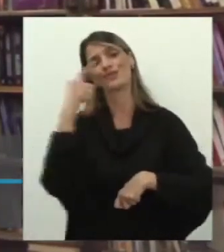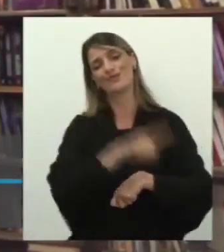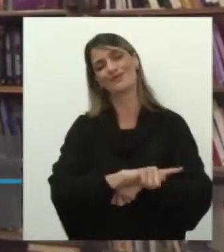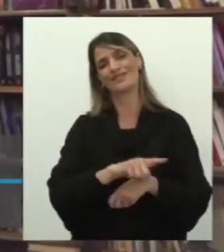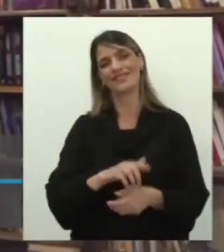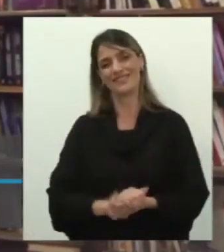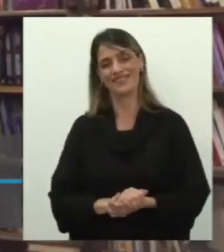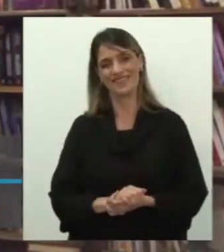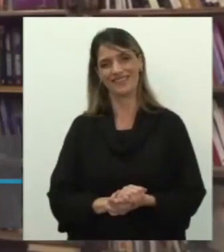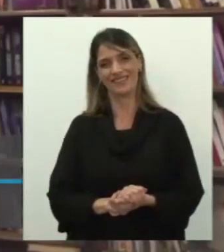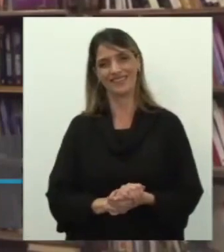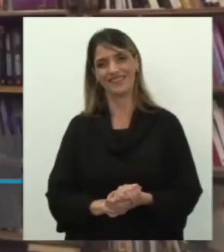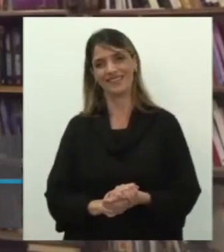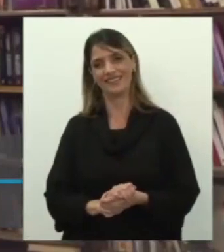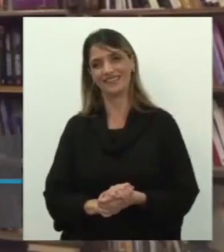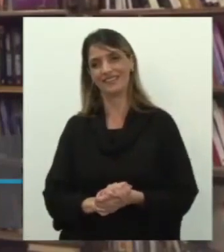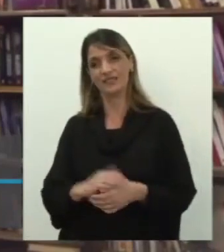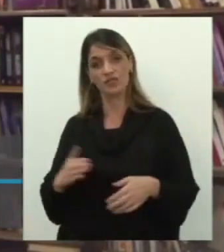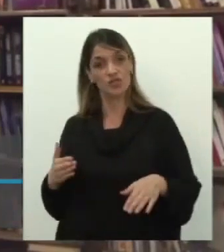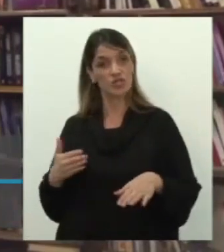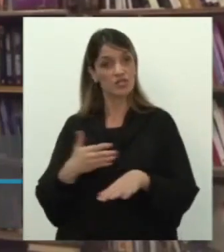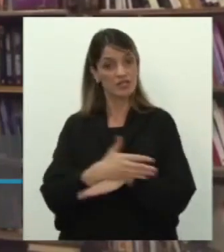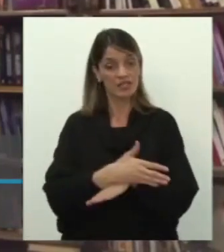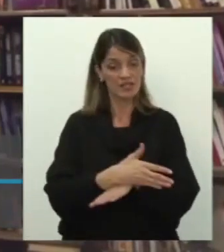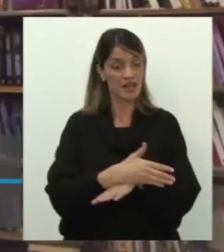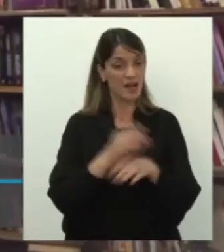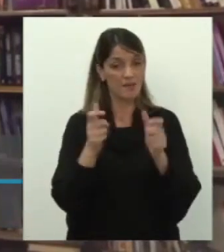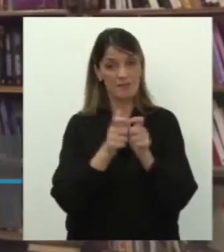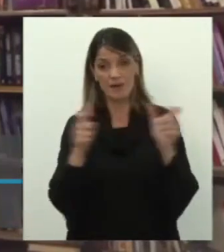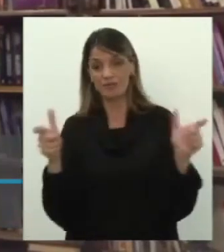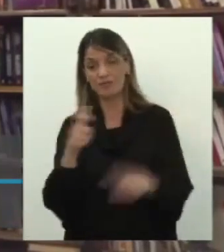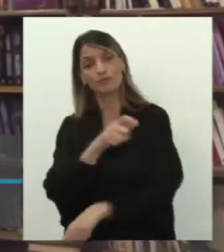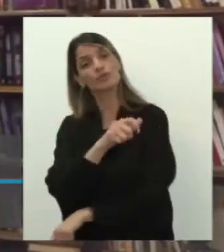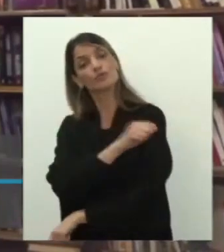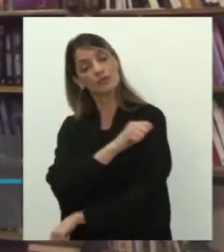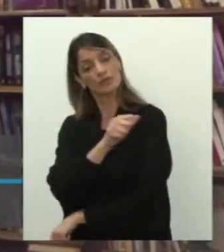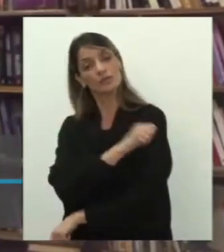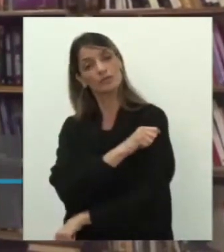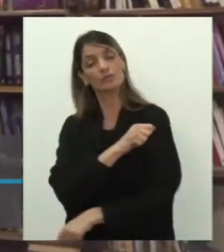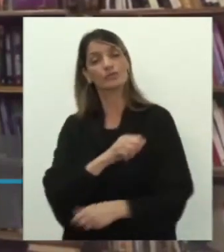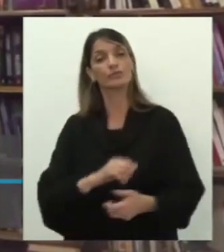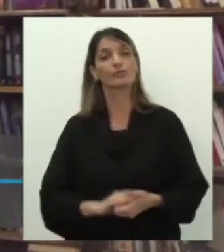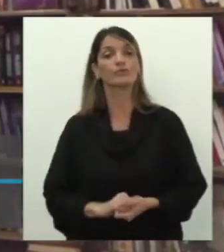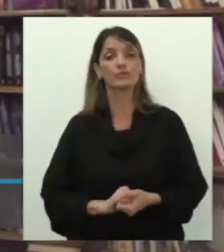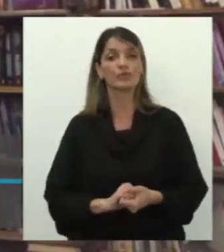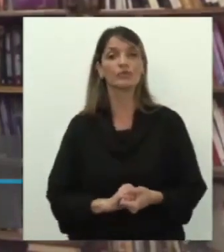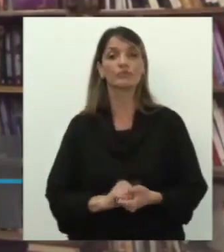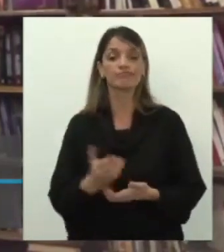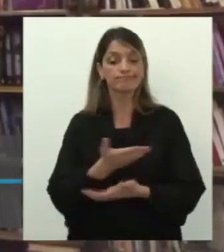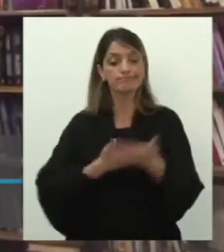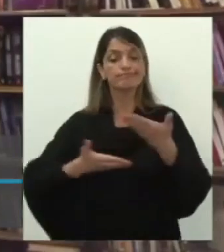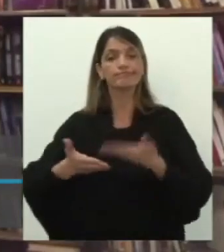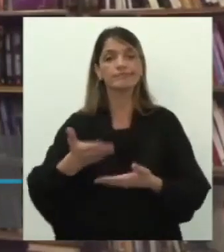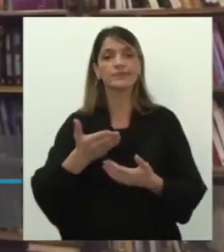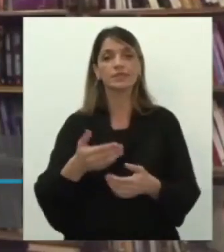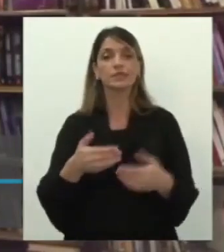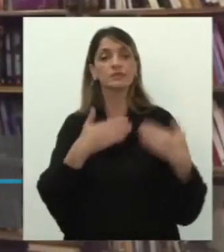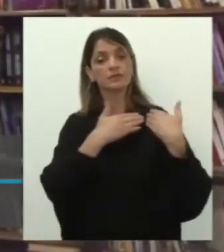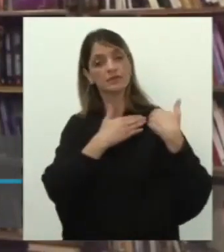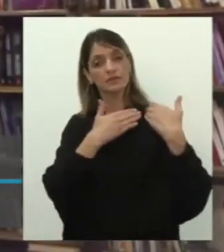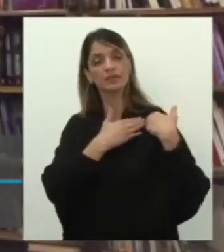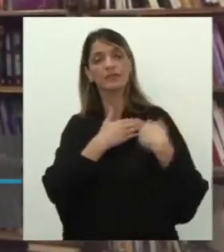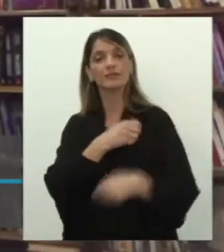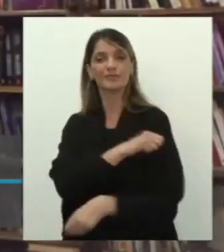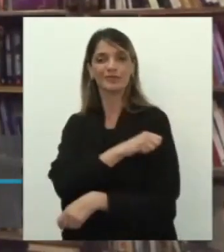chegar até a grande maioria desses alunos através da mediação dos pais e seus